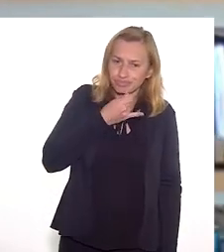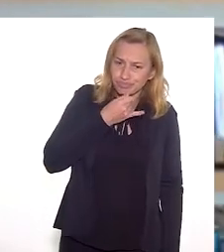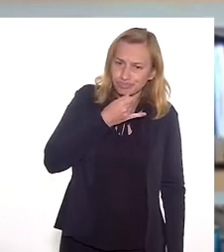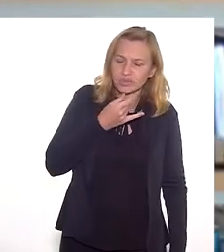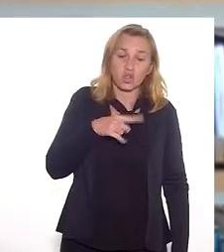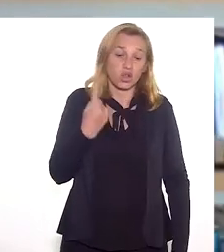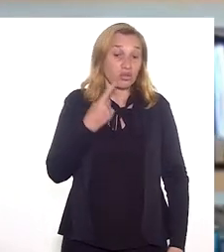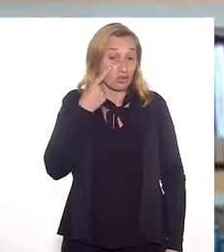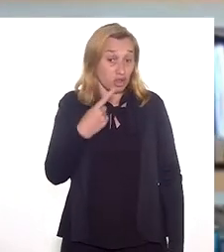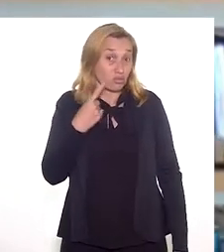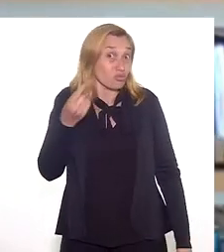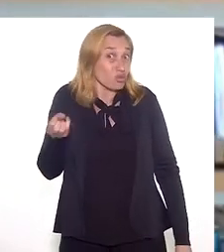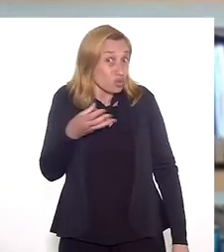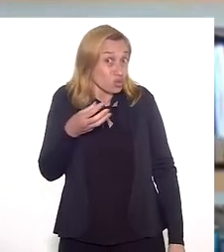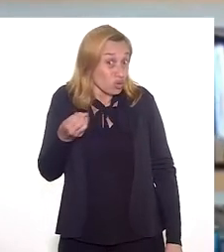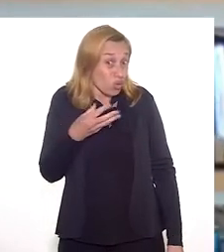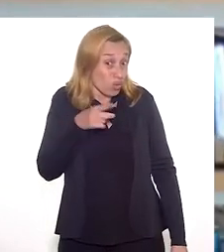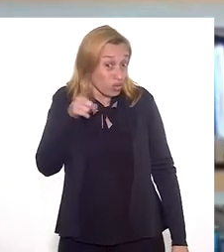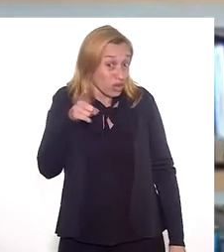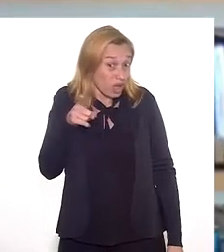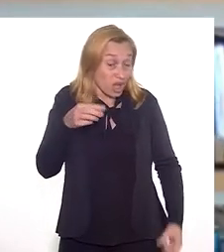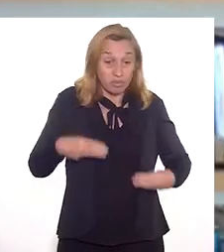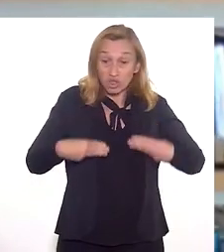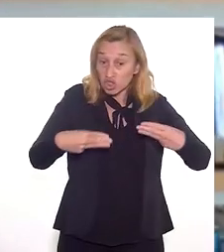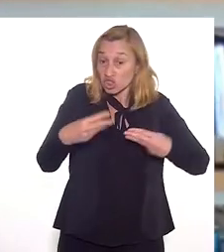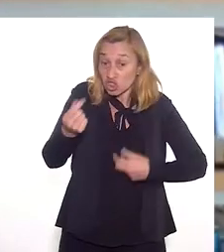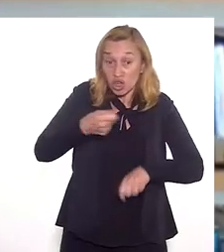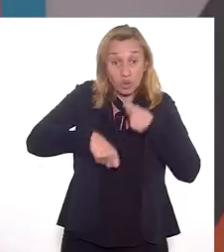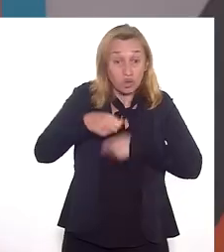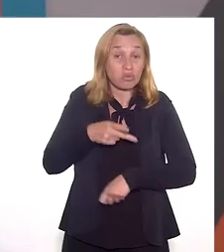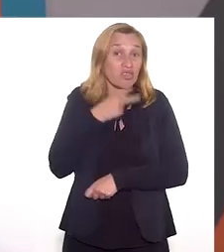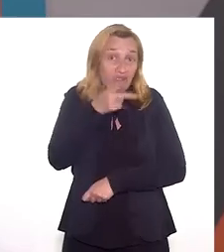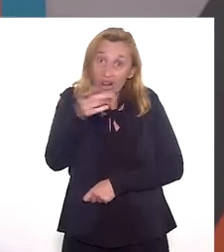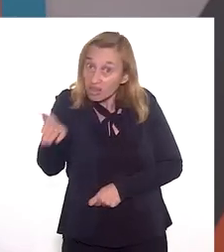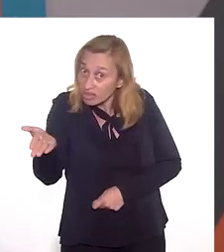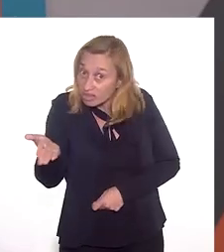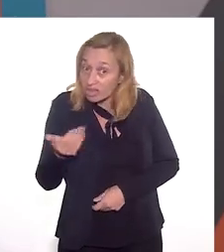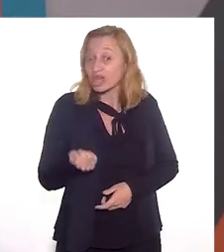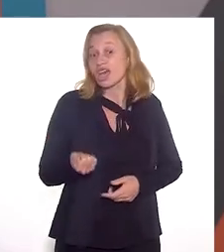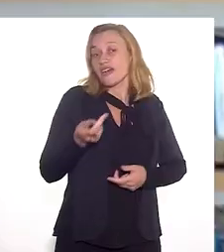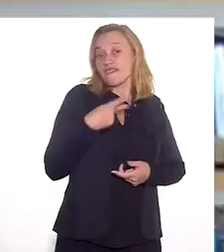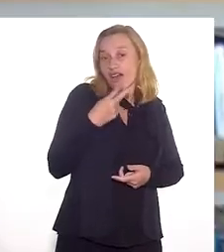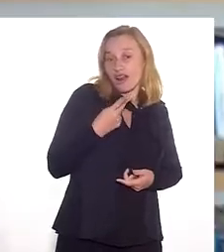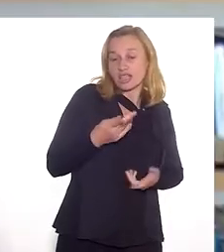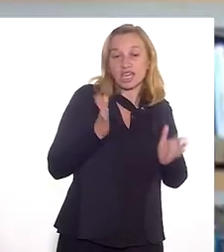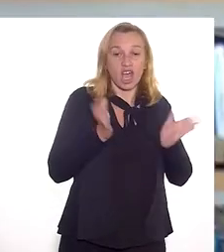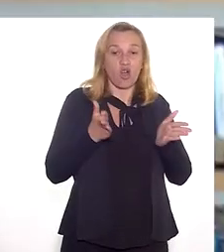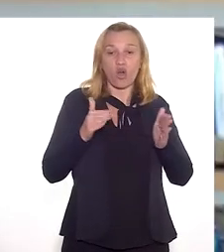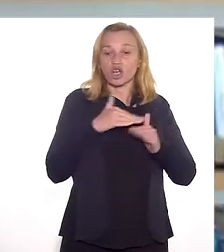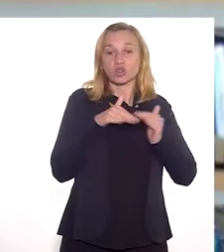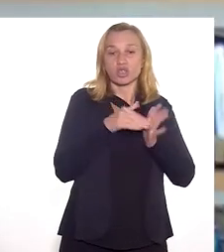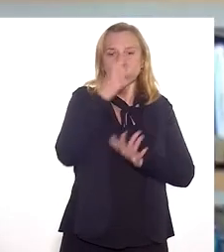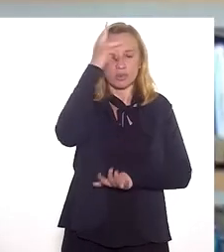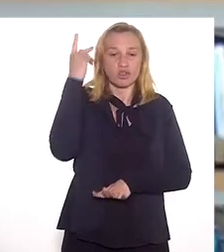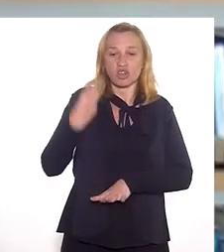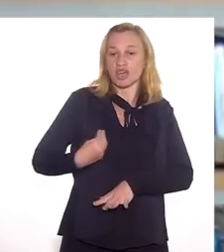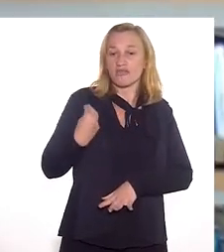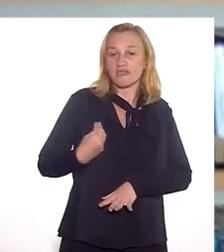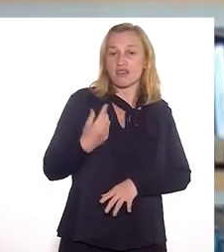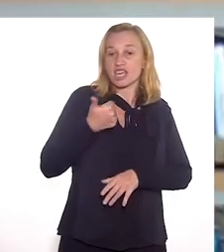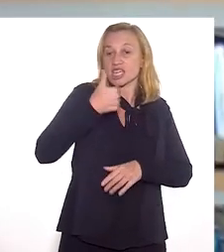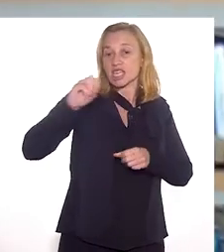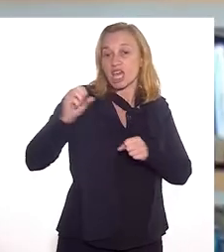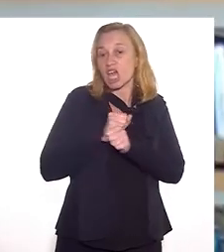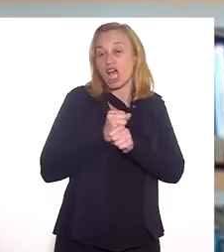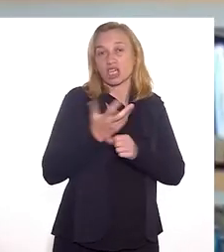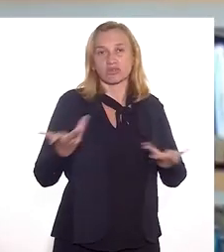vimos recentemente uma declaração do ministro da Economia falando isso, falando que agora todo mundo quer viver 100 anos. É